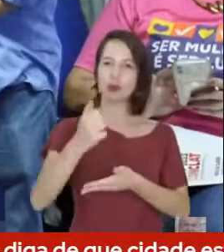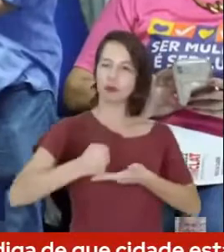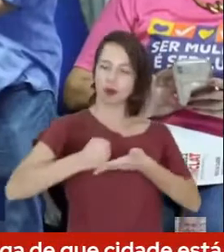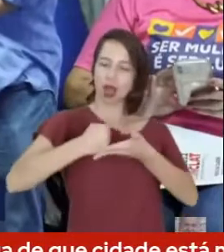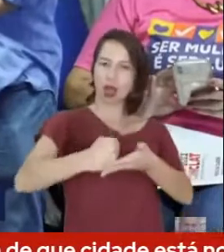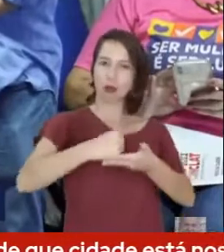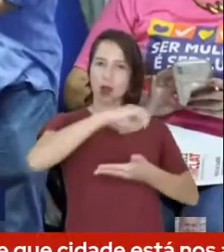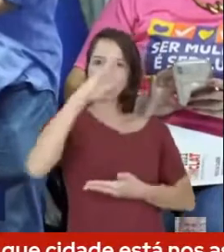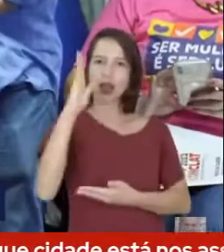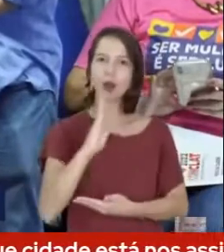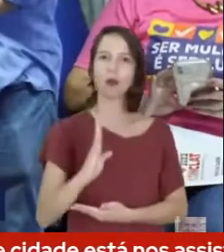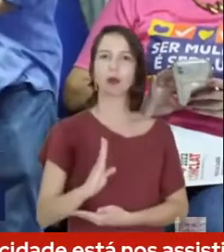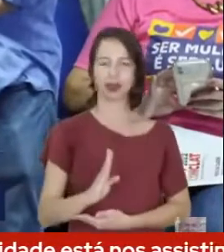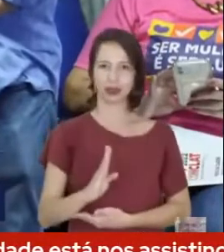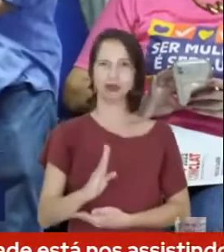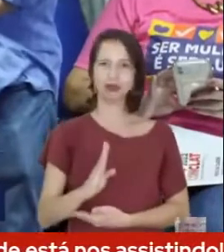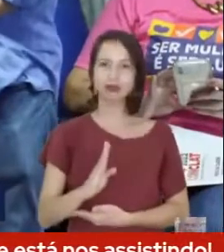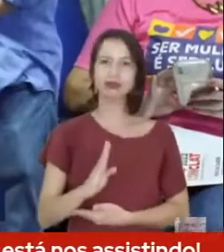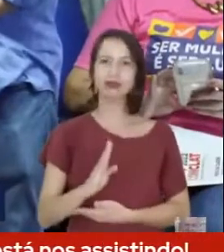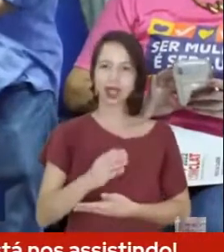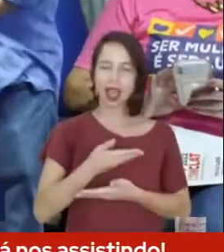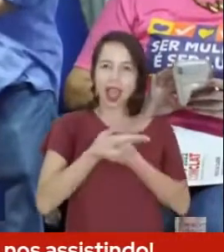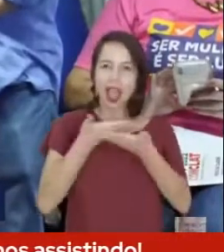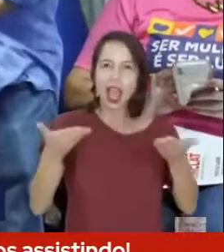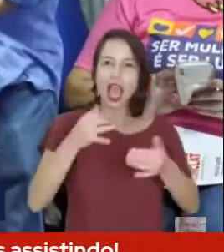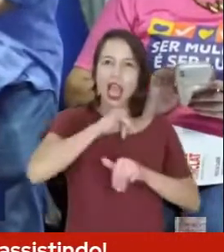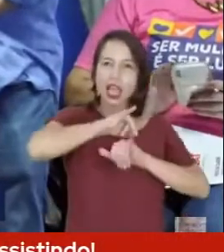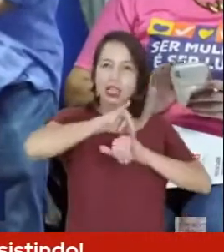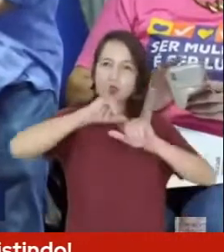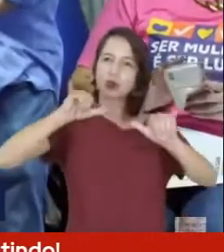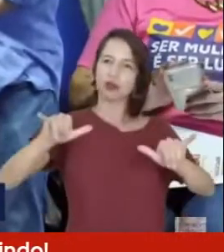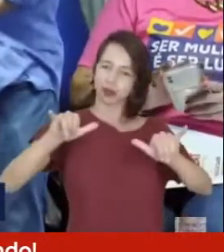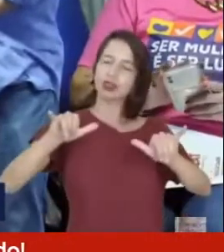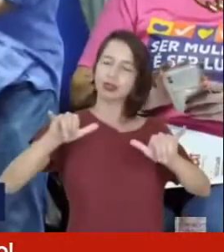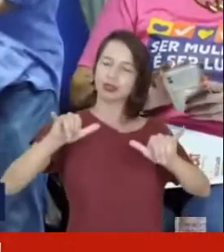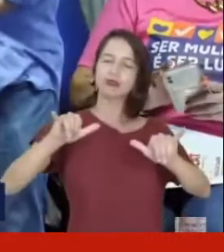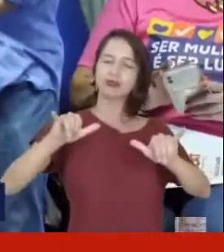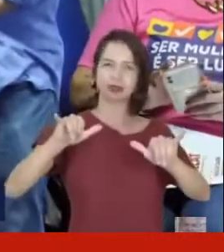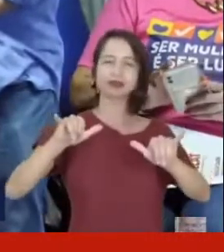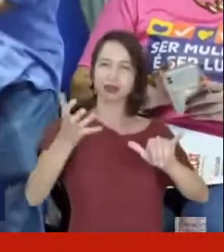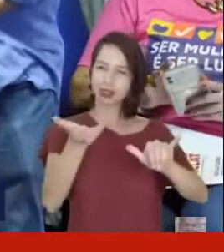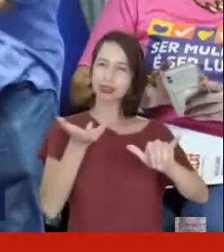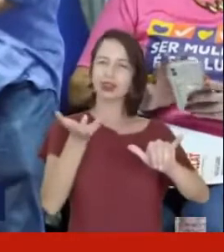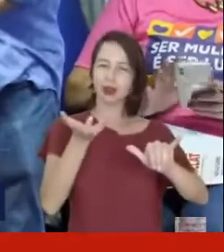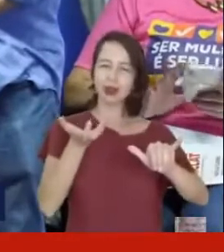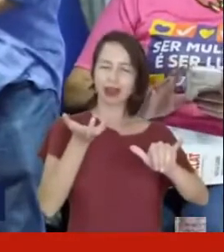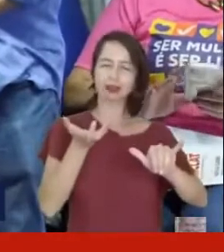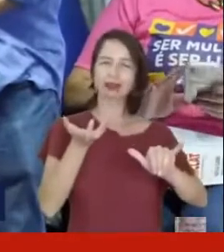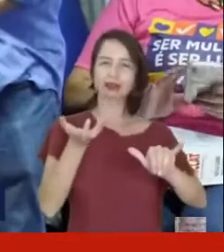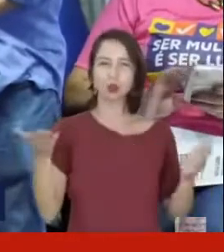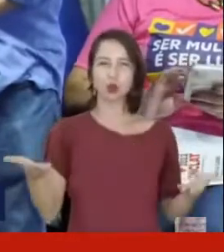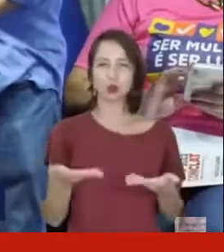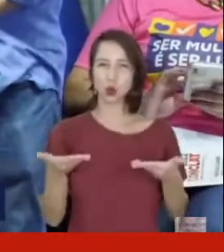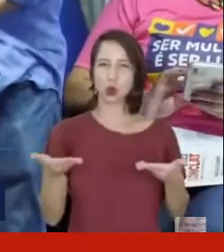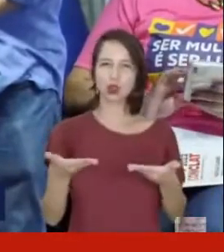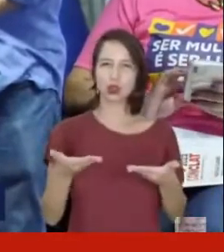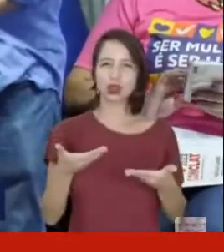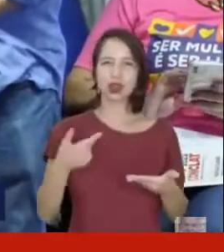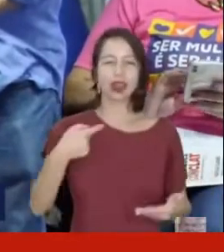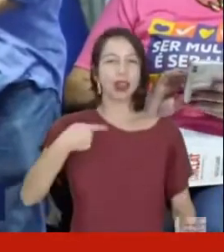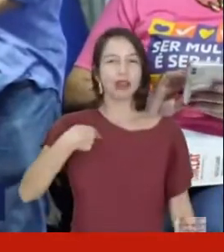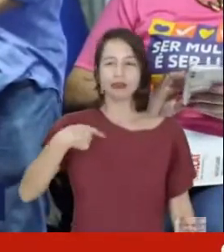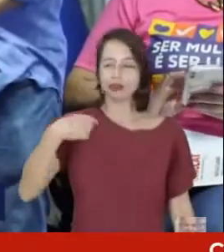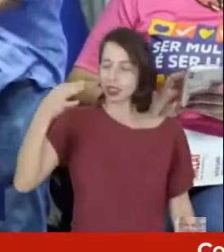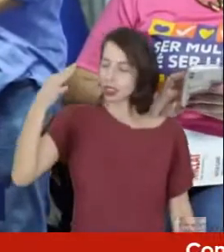você, Lula. Essa reflexão. E você não tenha dúvida que eu sou a sua cabo eleitoral de dia e de